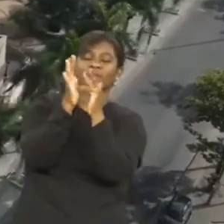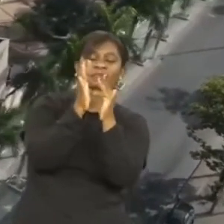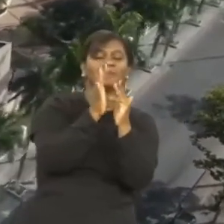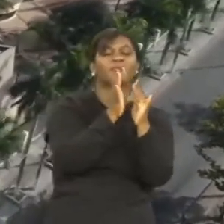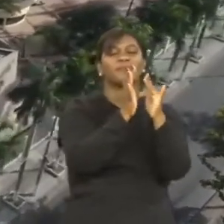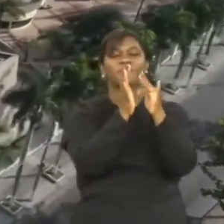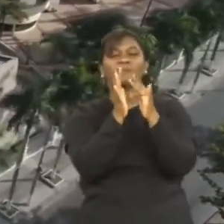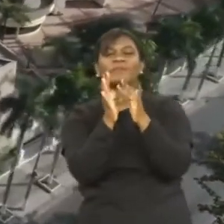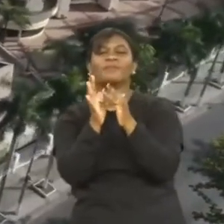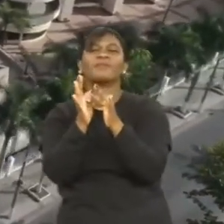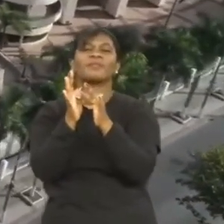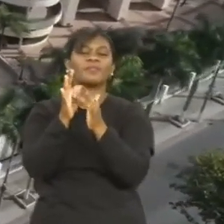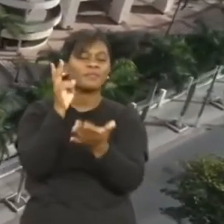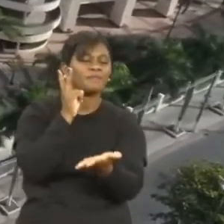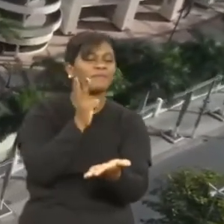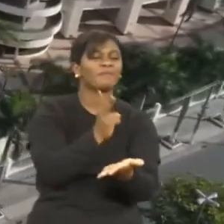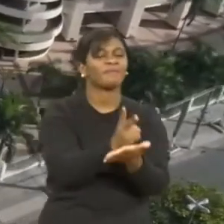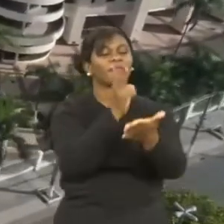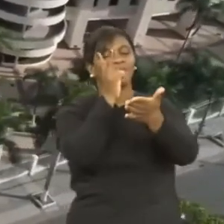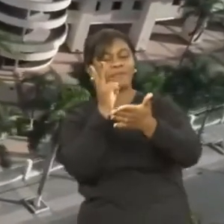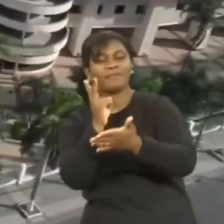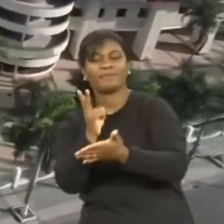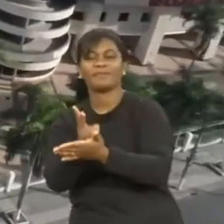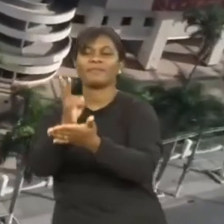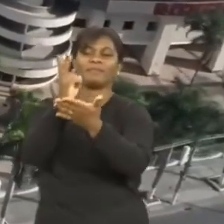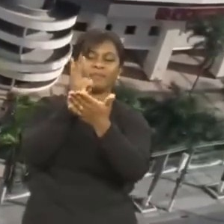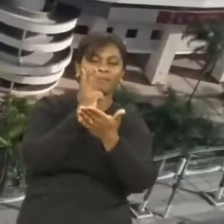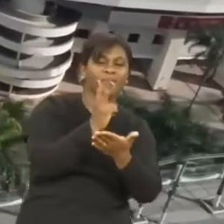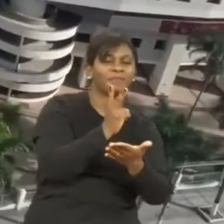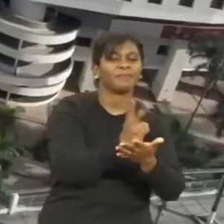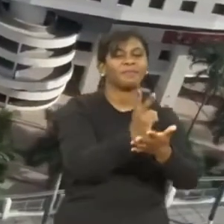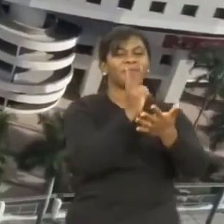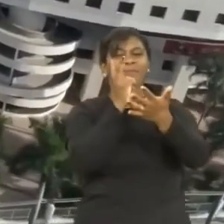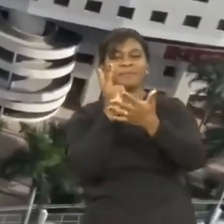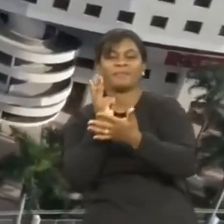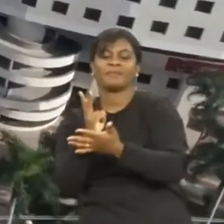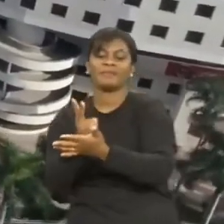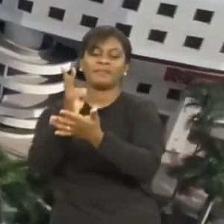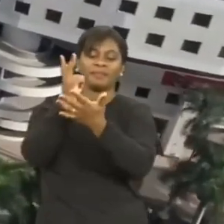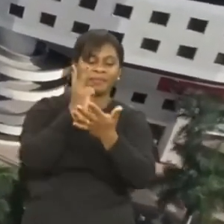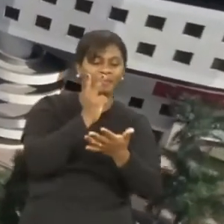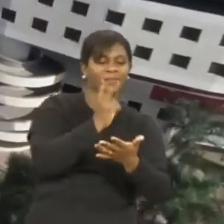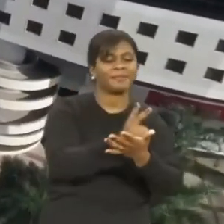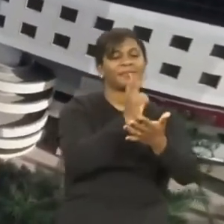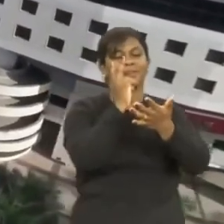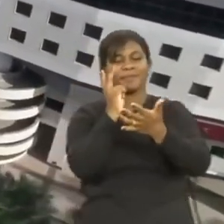estaremos, para todo sempre, para todo